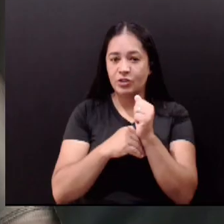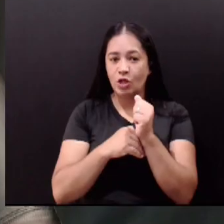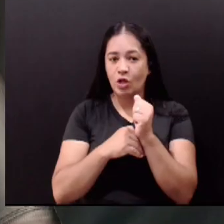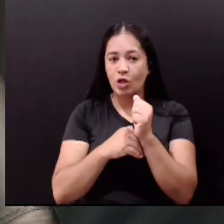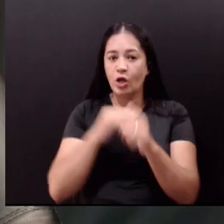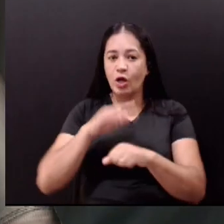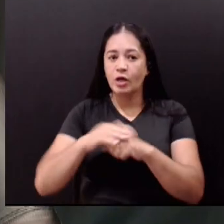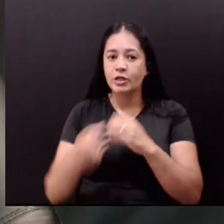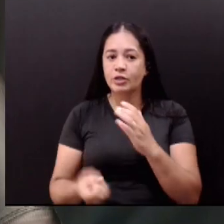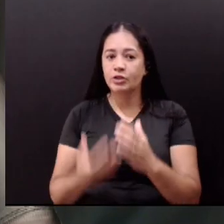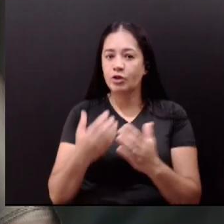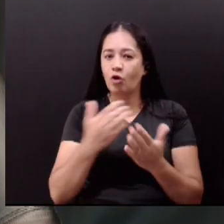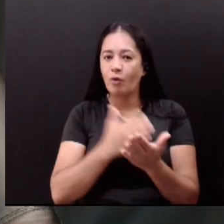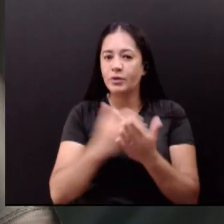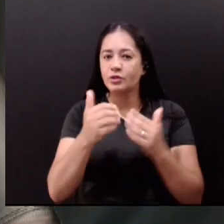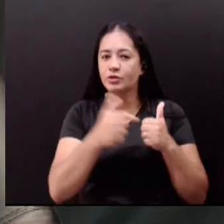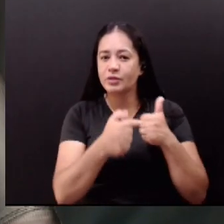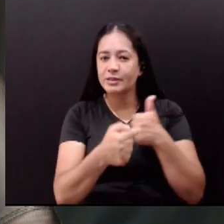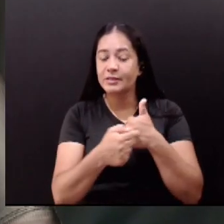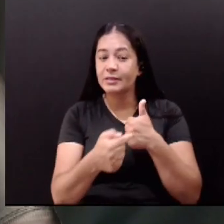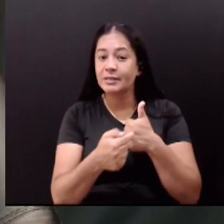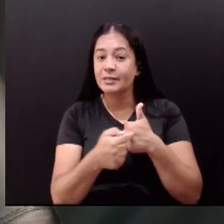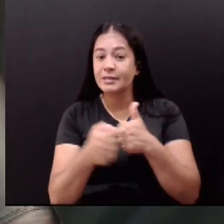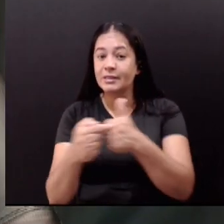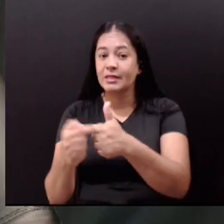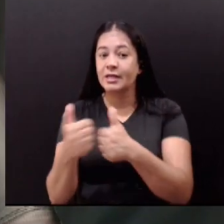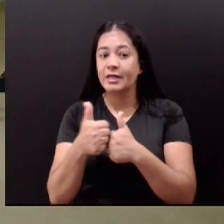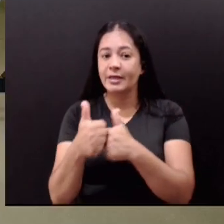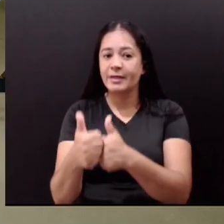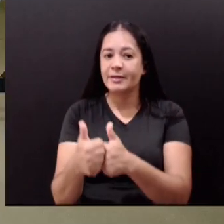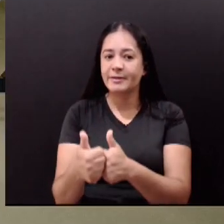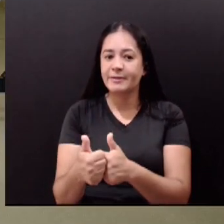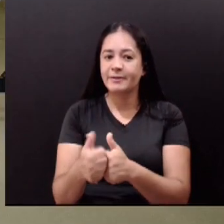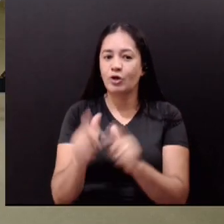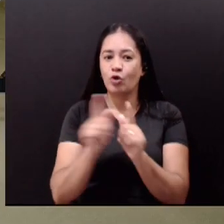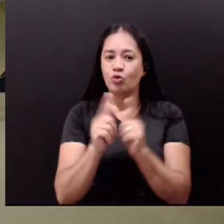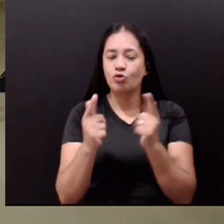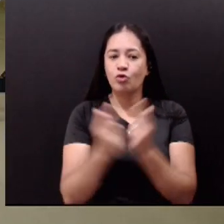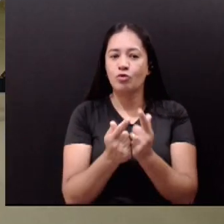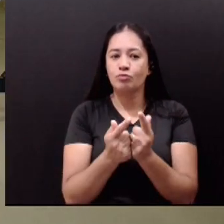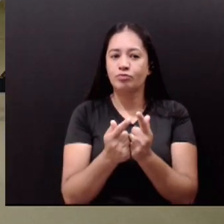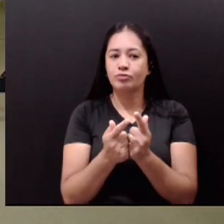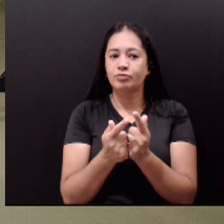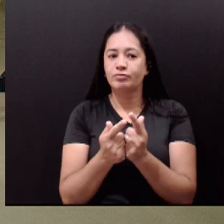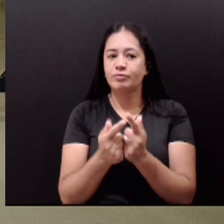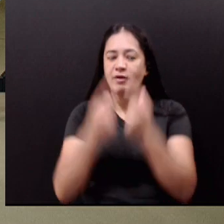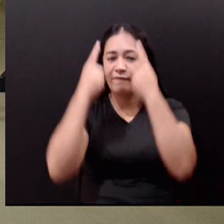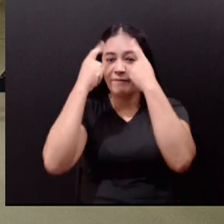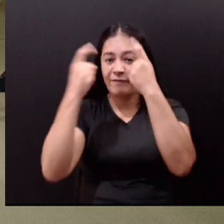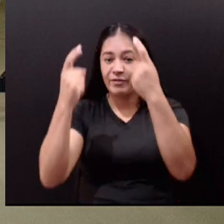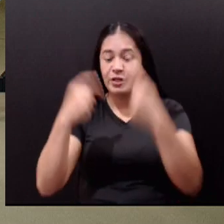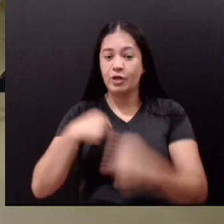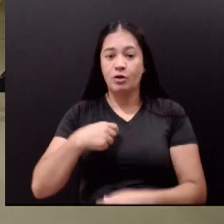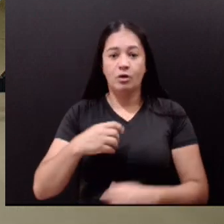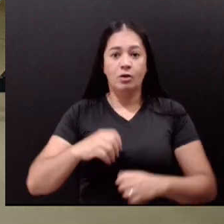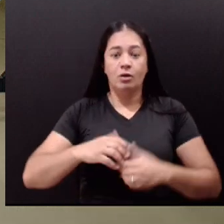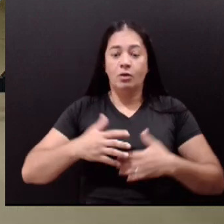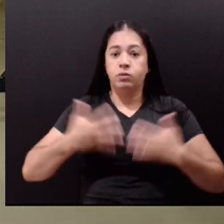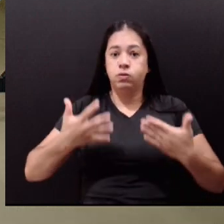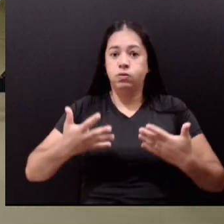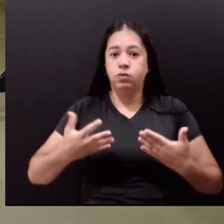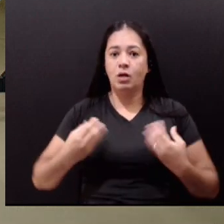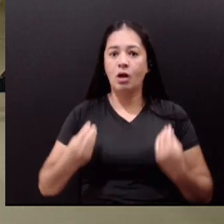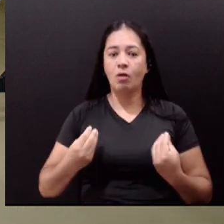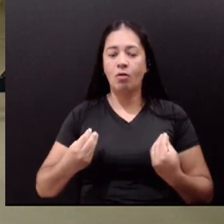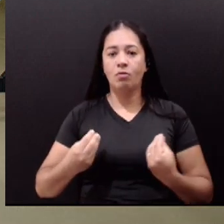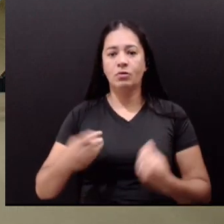deixou assustado. Ô, André, vamos lá. O que que o André deve fazer numa situação dessa, né? A filha